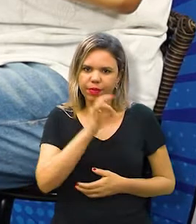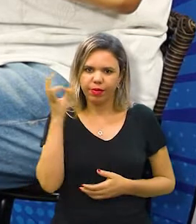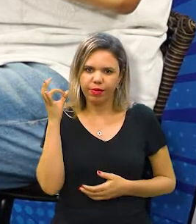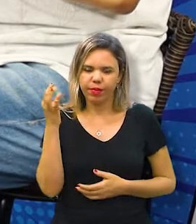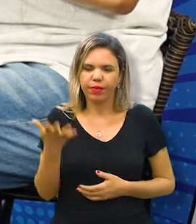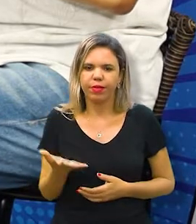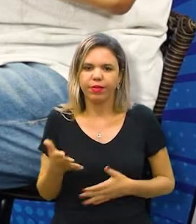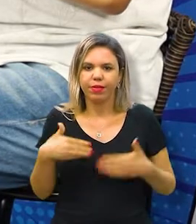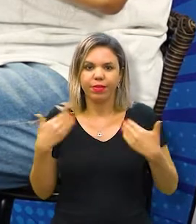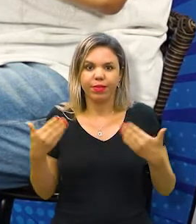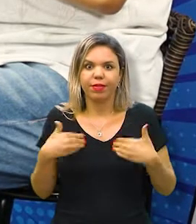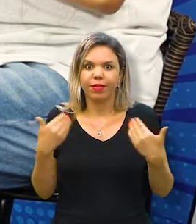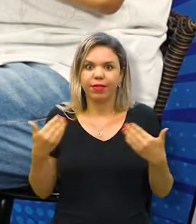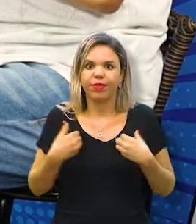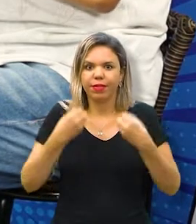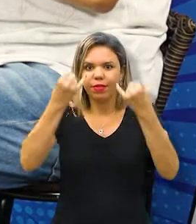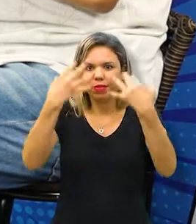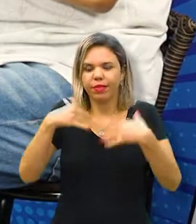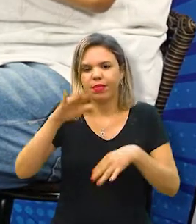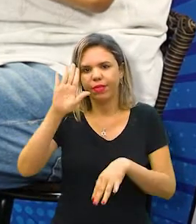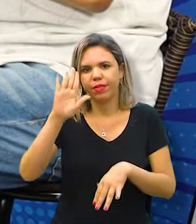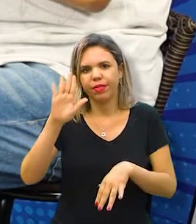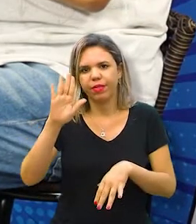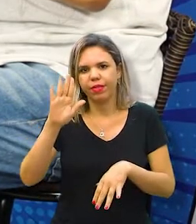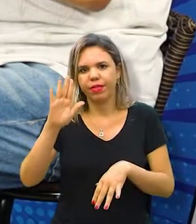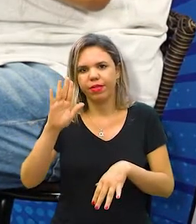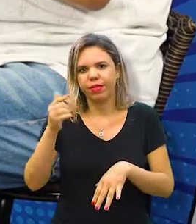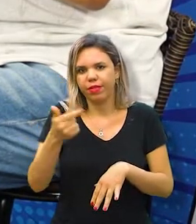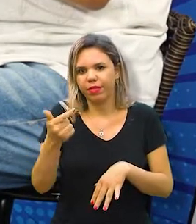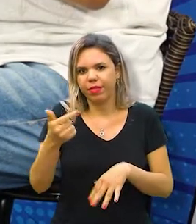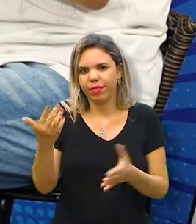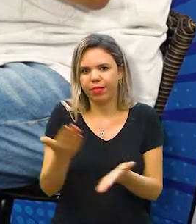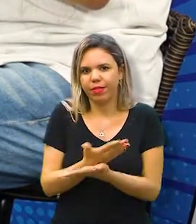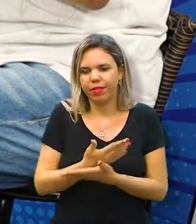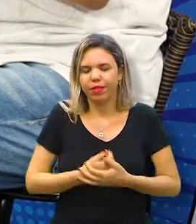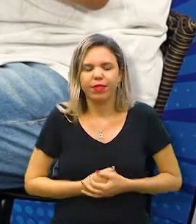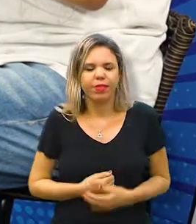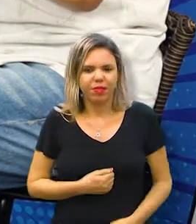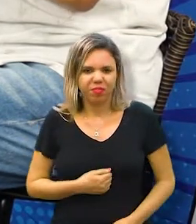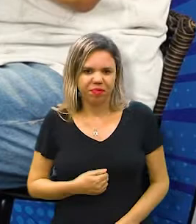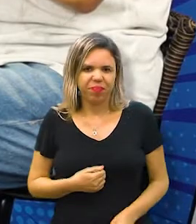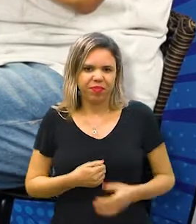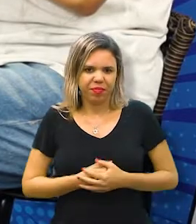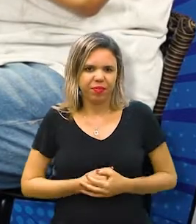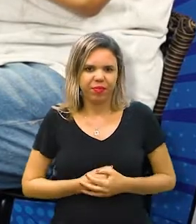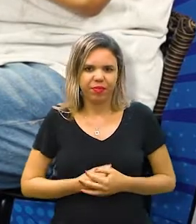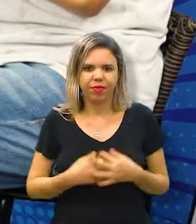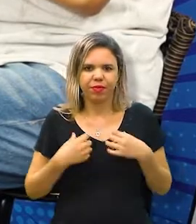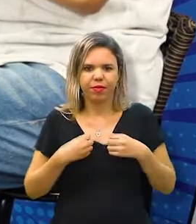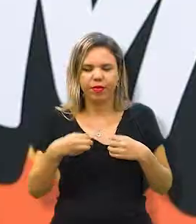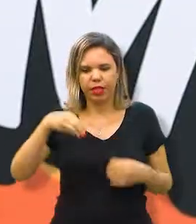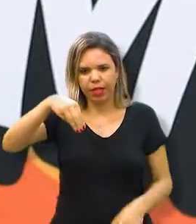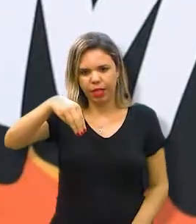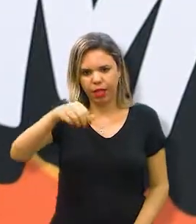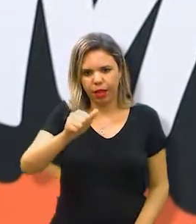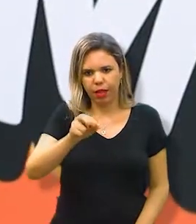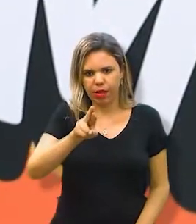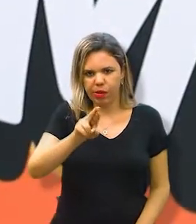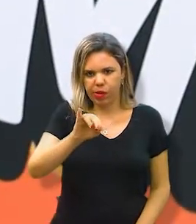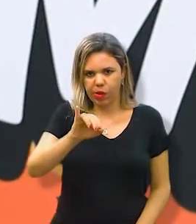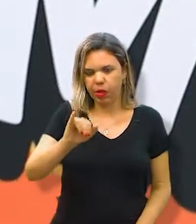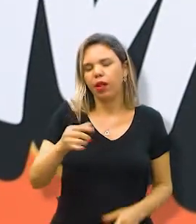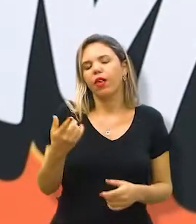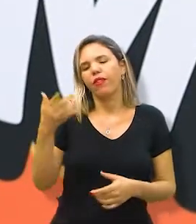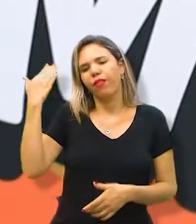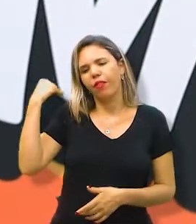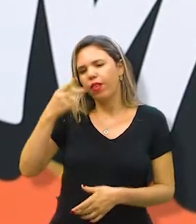Tá, tudo ótimo. Animada para contar um pouco mais do segundo livro. Segundo livro. A Mari esteve